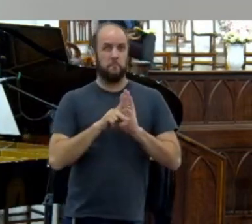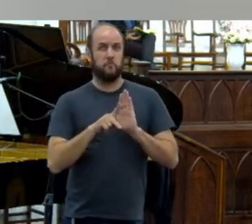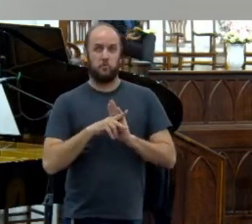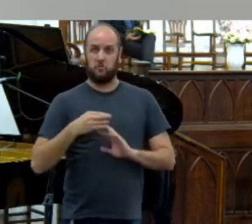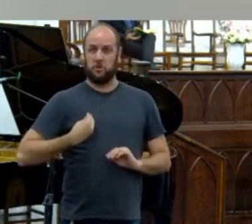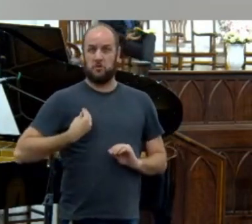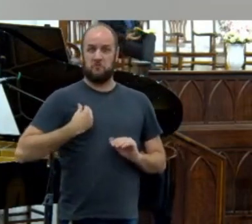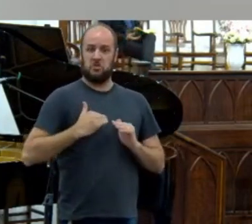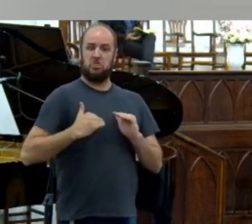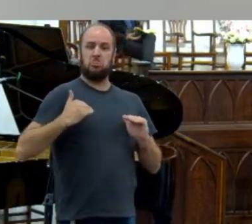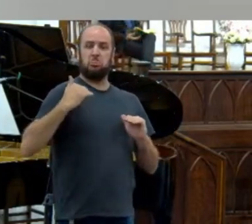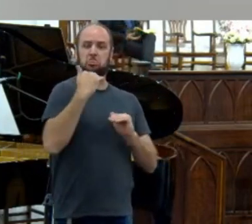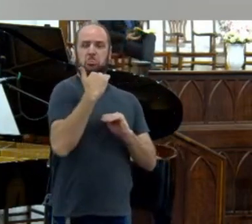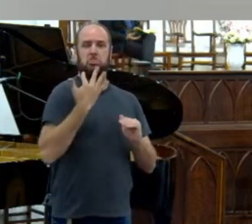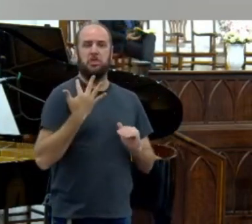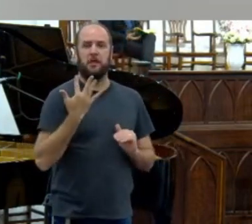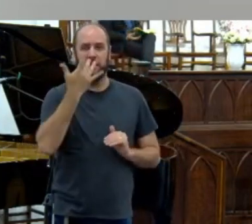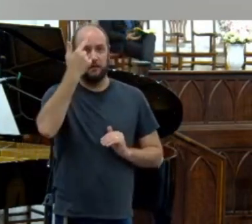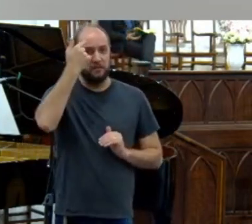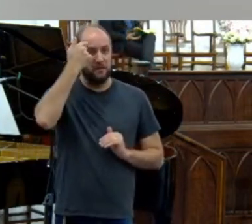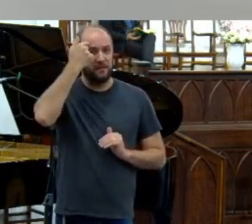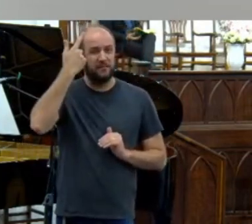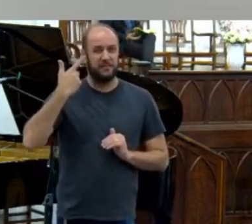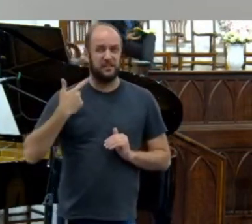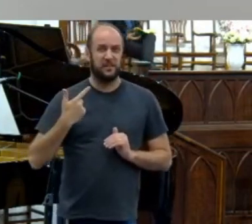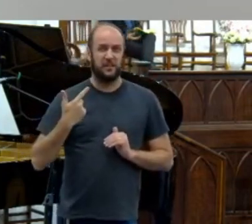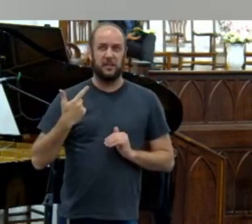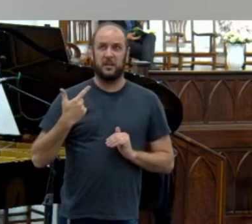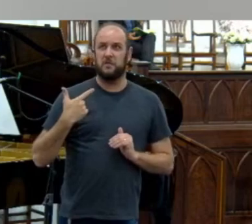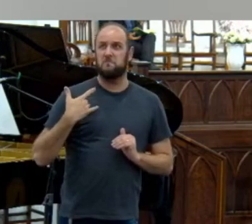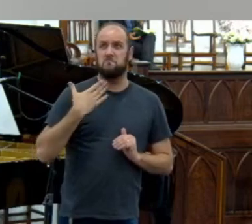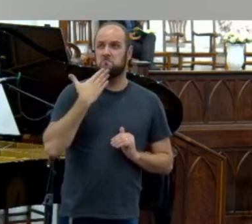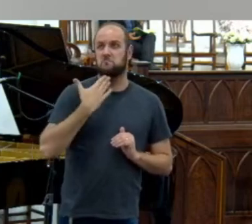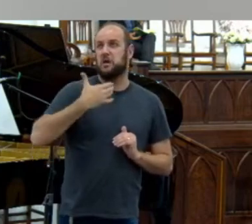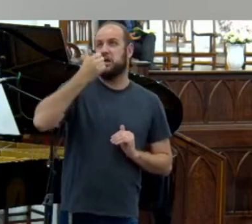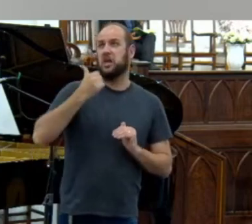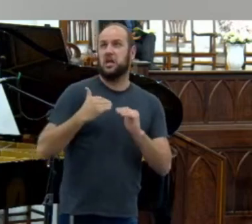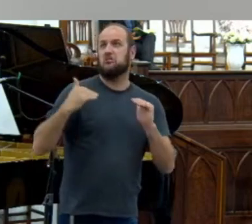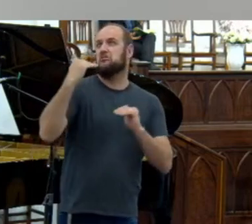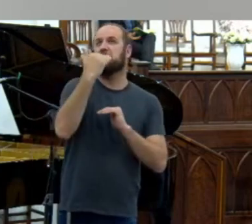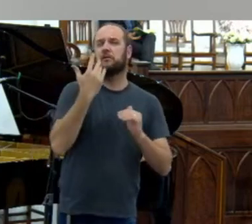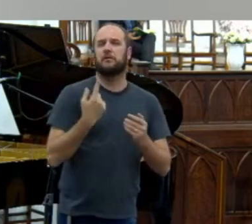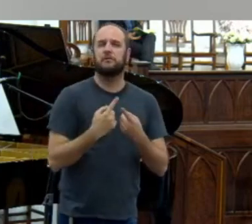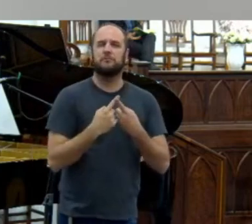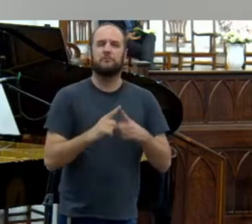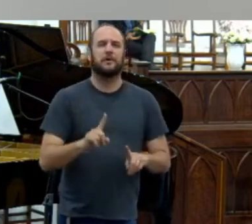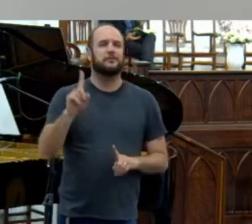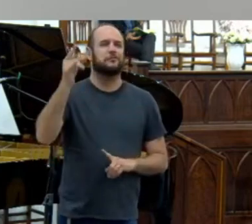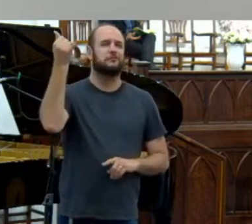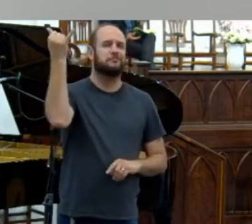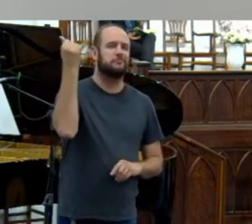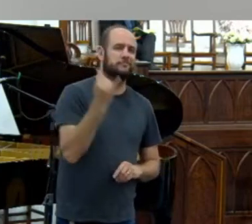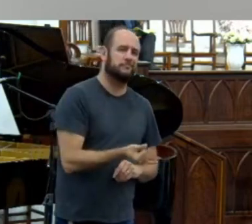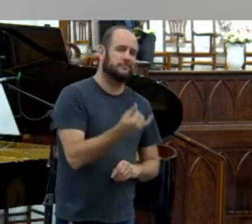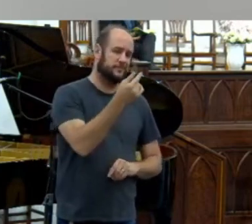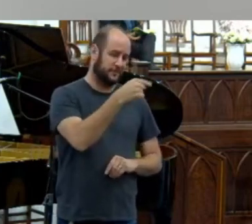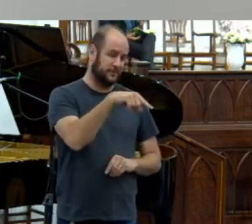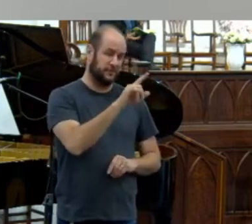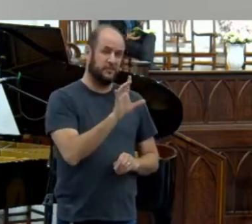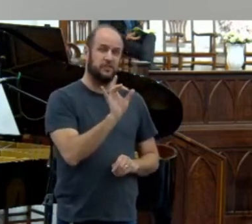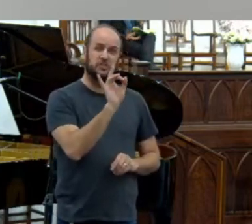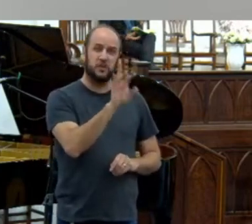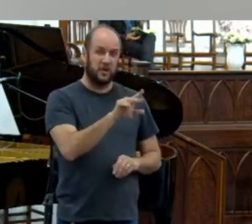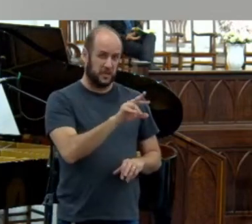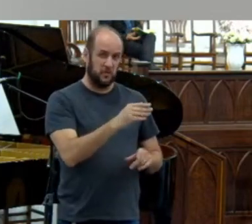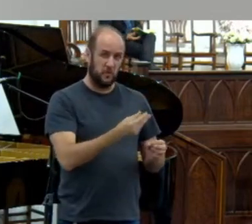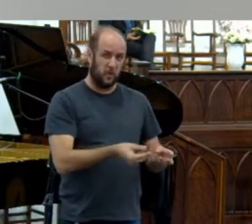conta, pensavam de si mesmos mais do que era conveniente. Entretanto, Deus disse que eles não passavam de